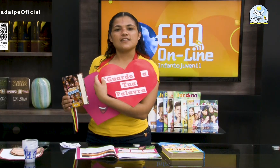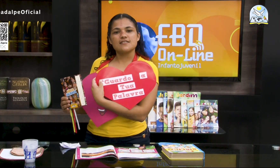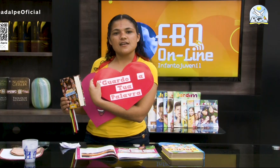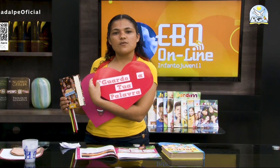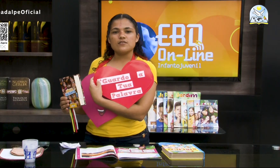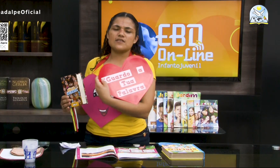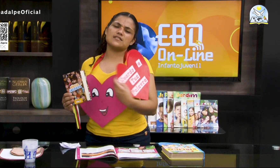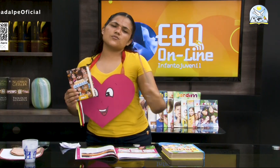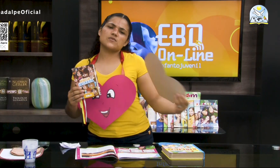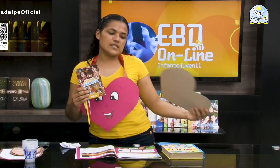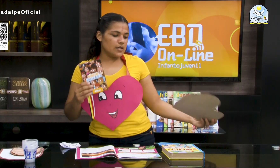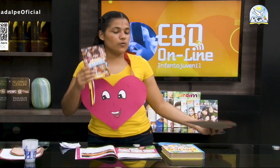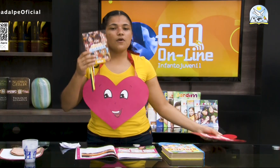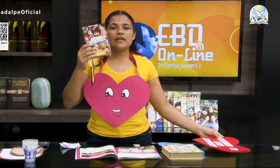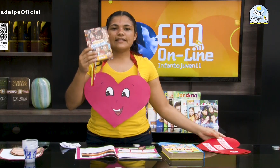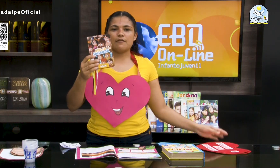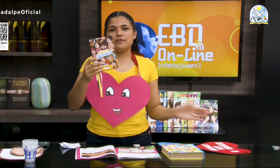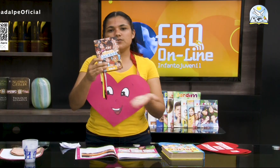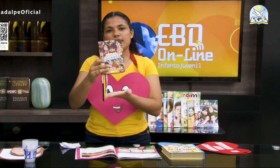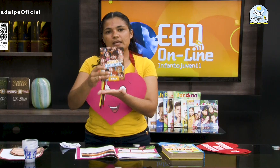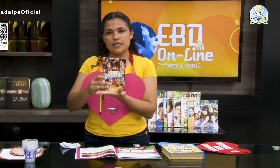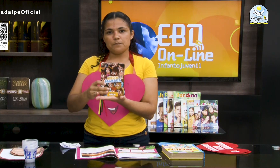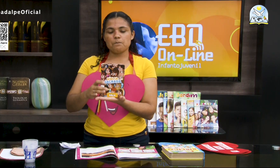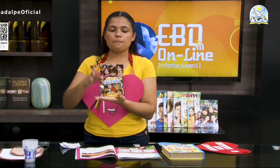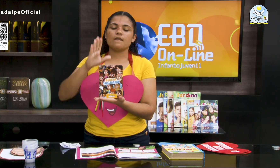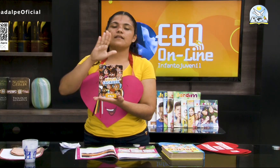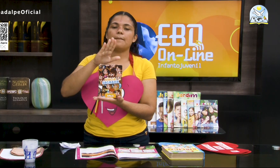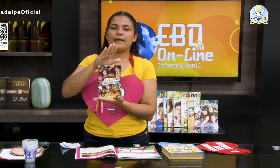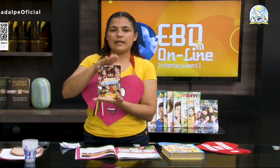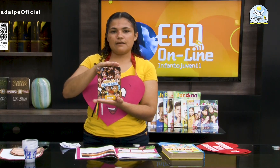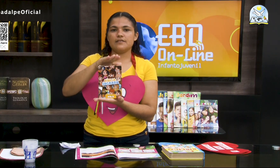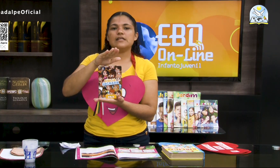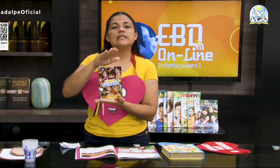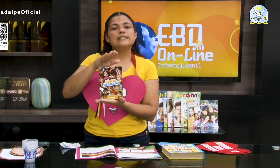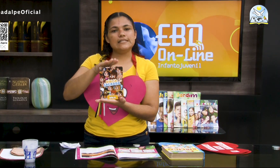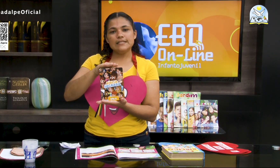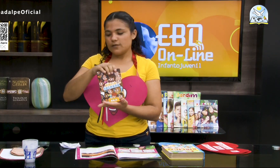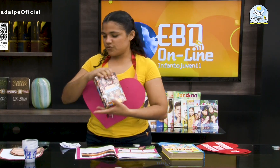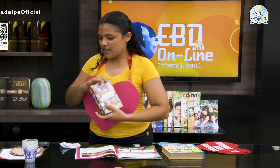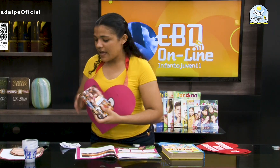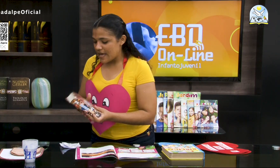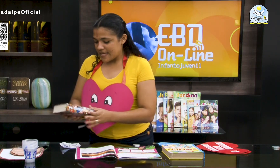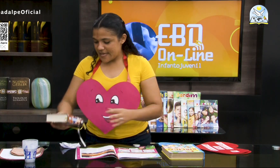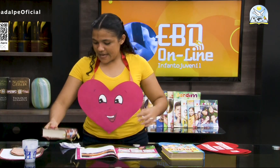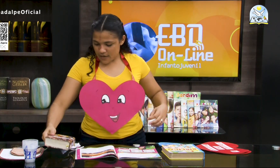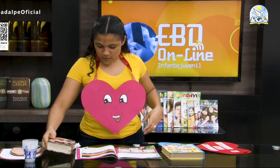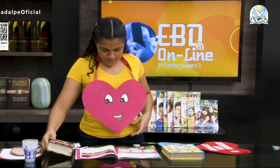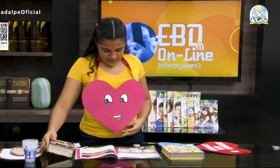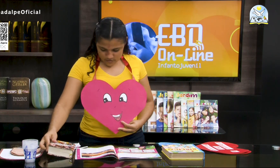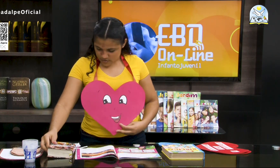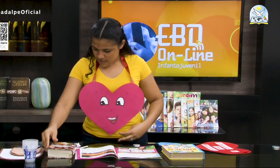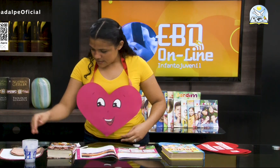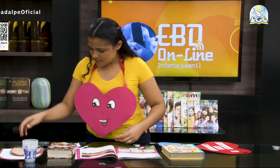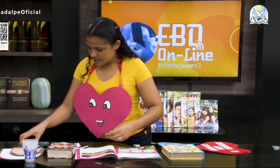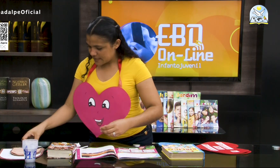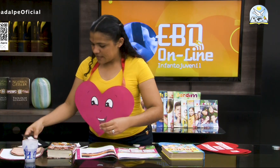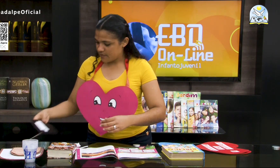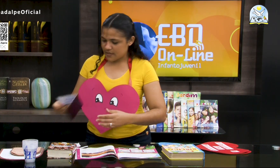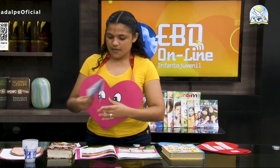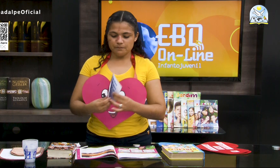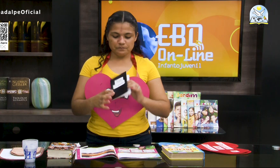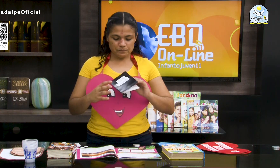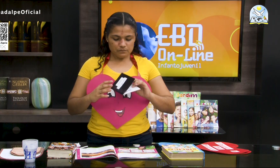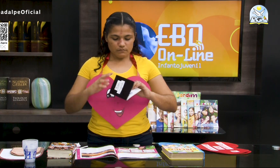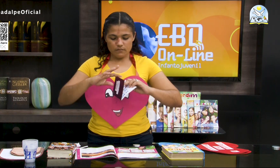num coração, às vezes num círculo, tá vindo daqui, da palavra de Deus, tá? E aí eu confeccionei esse